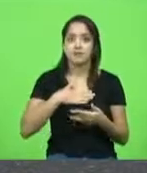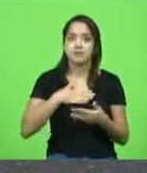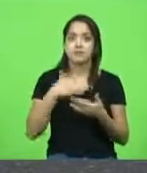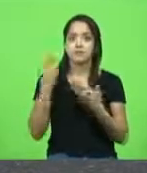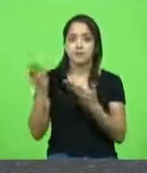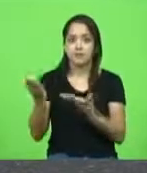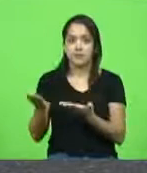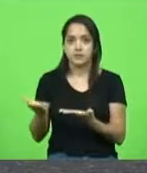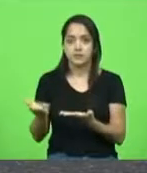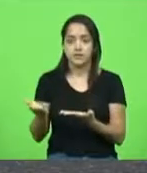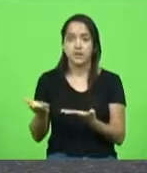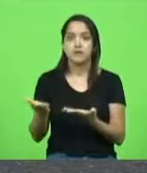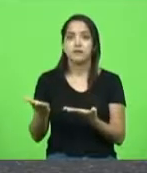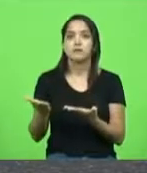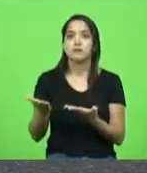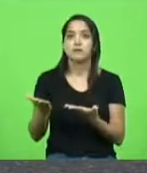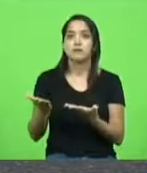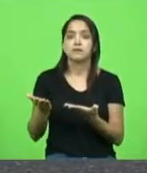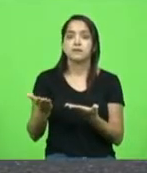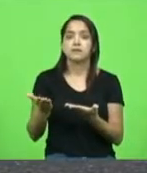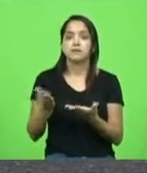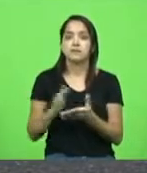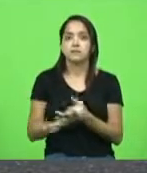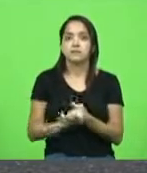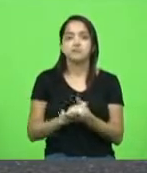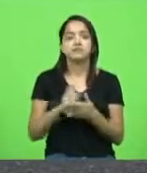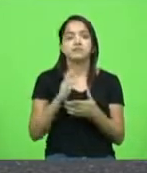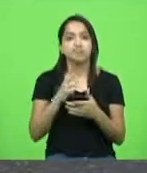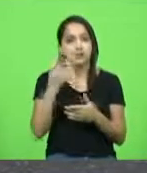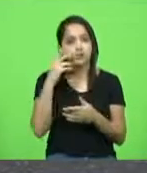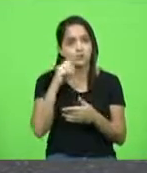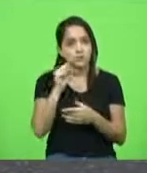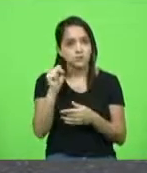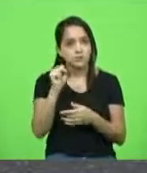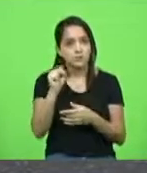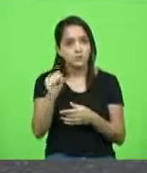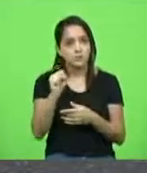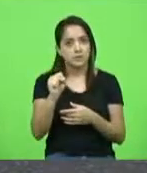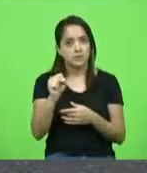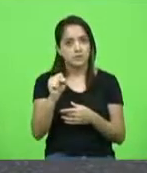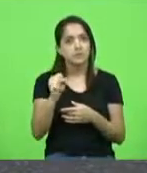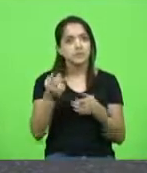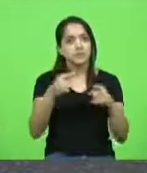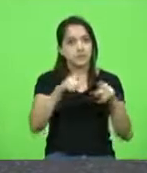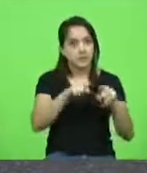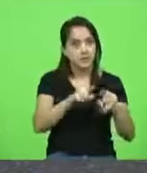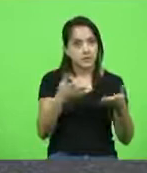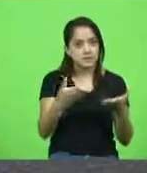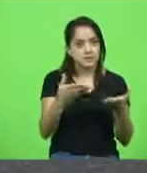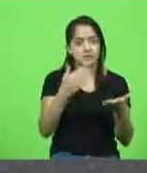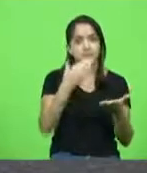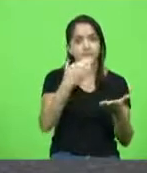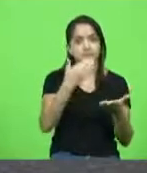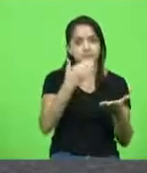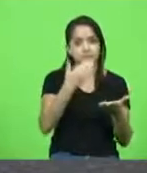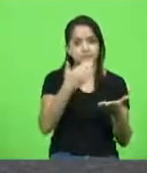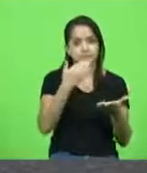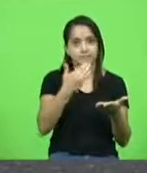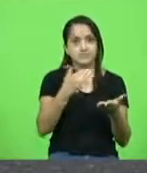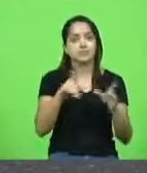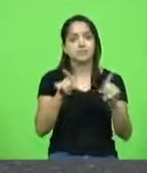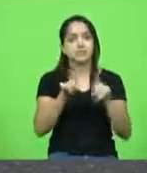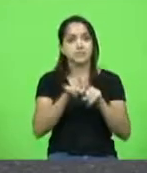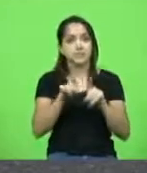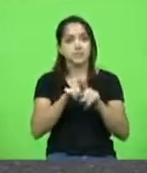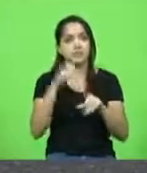que tenha que tenha sucesso e nós seremos parceiros nos pleitos também Deputado